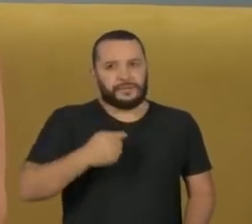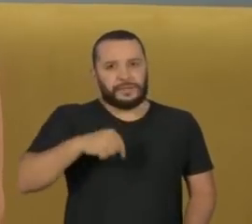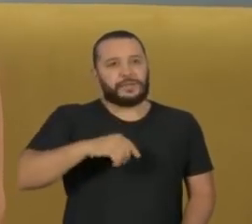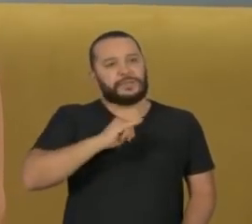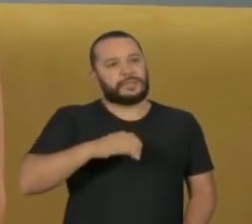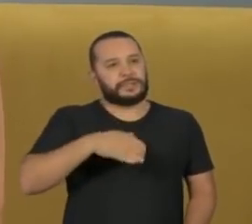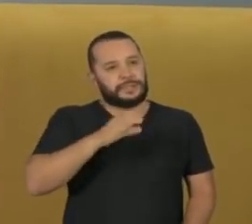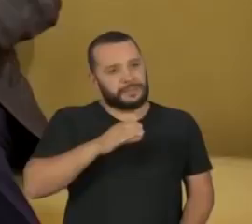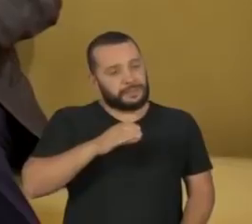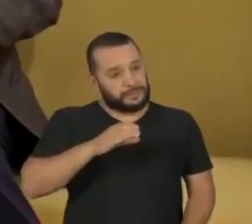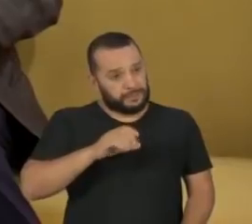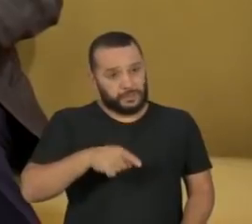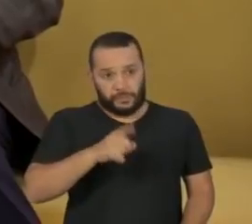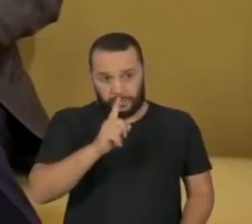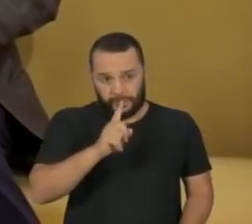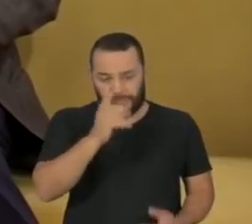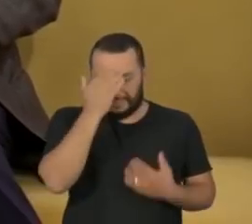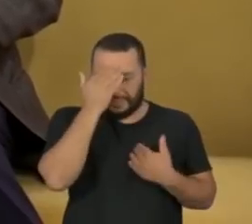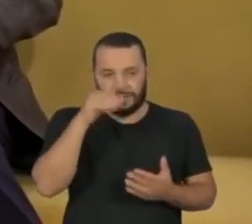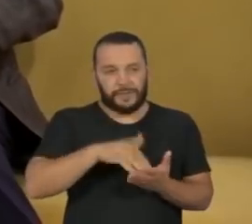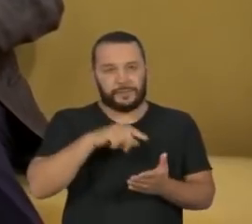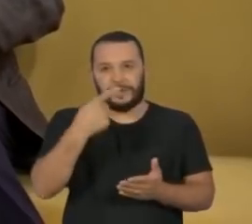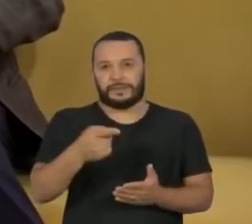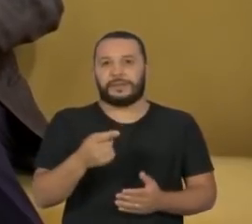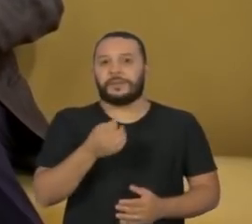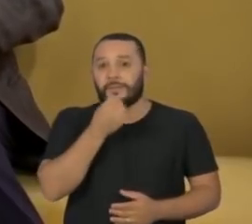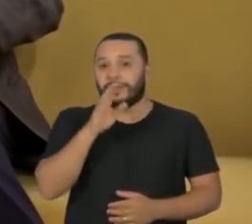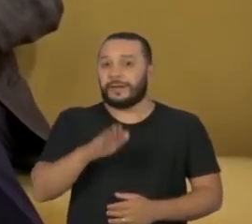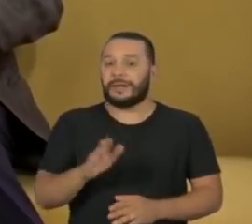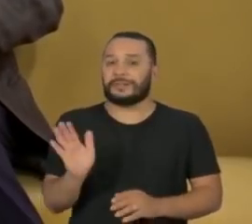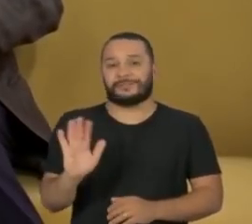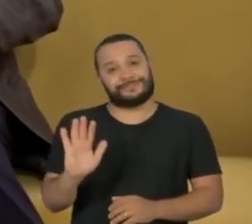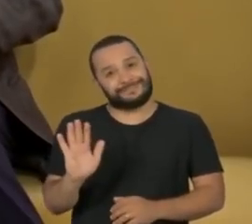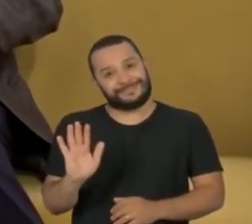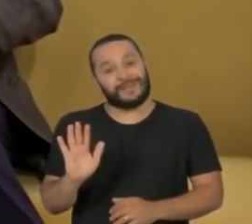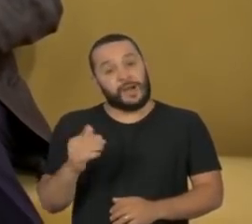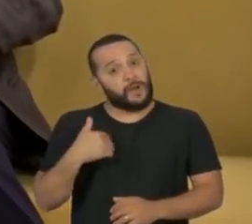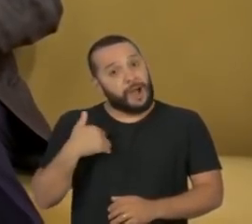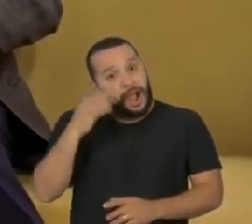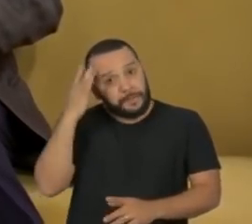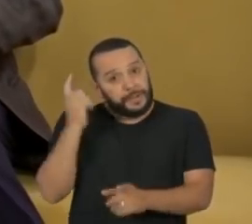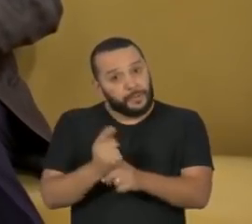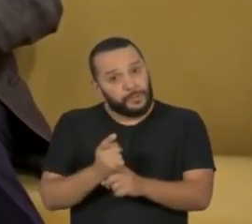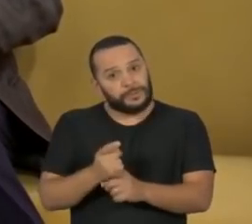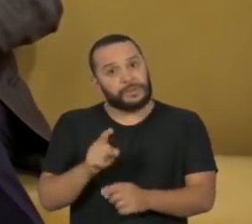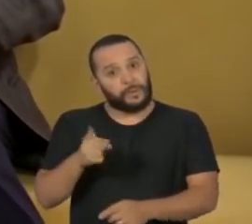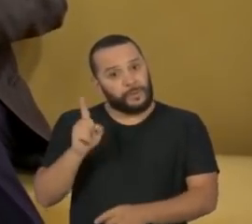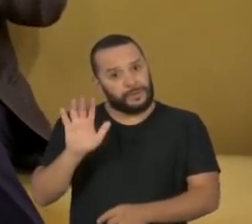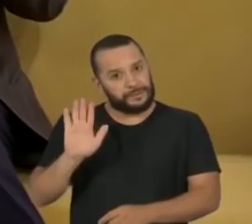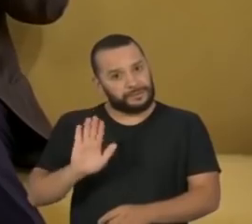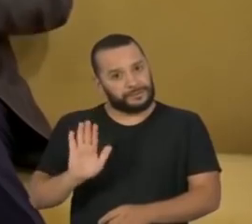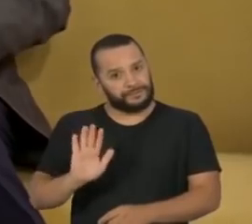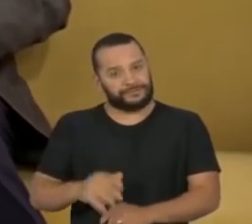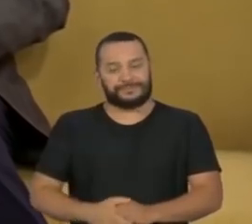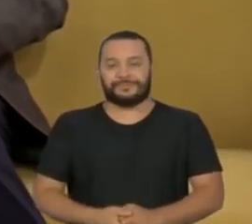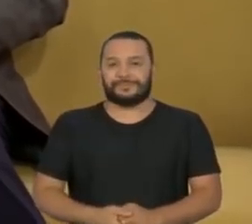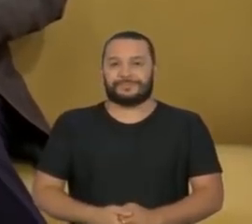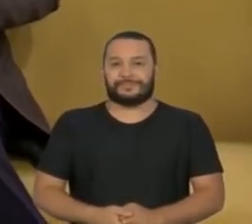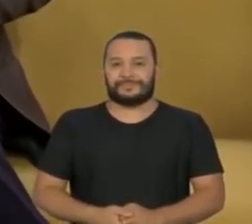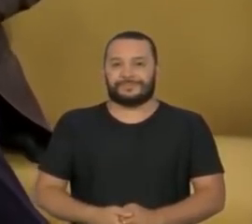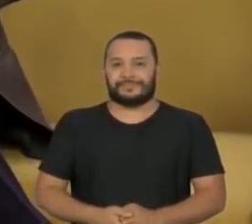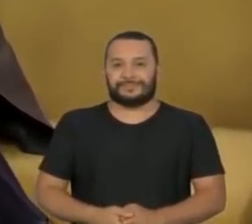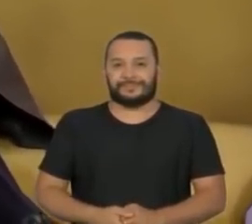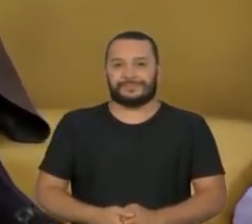próxima, obrigada. Até a próxima. E a gente fica por aqui, uma ótima tarde para você. Boa tarde e a gente se vê amanhã, a 1h. Até lá. Tchau.